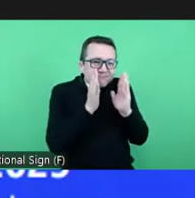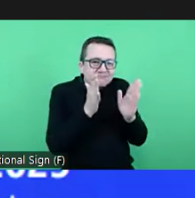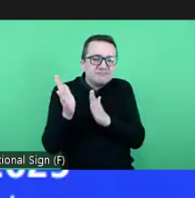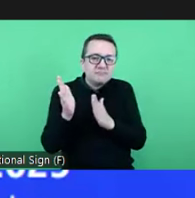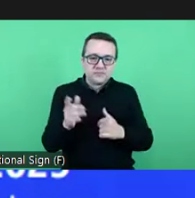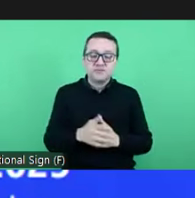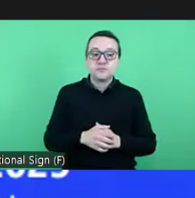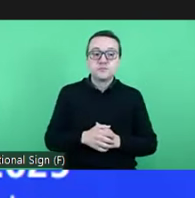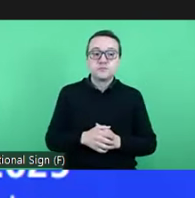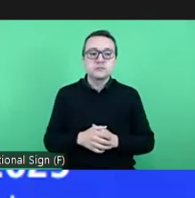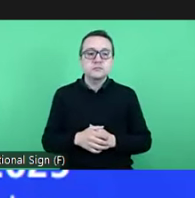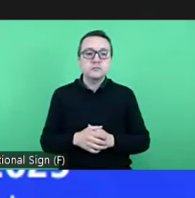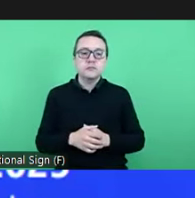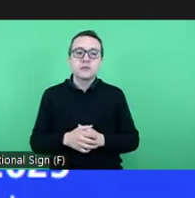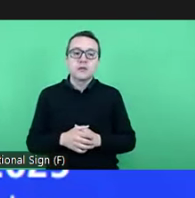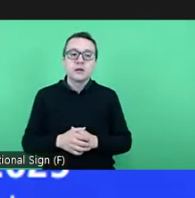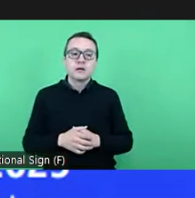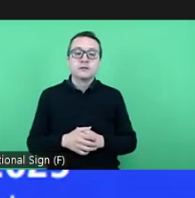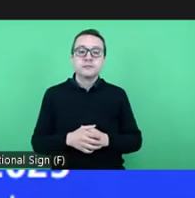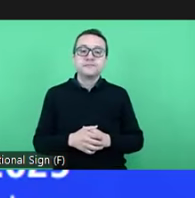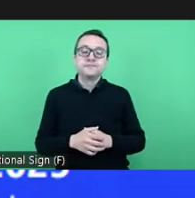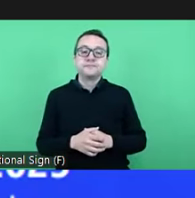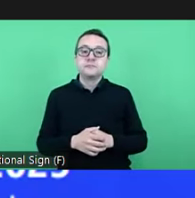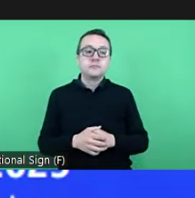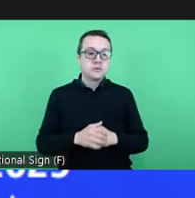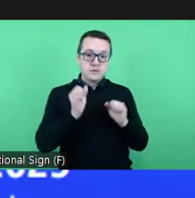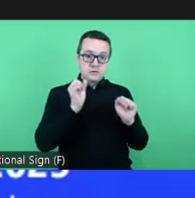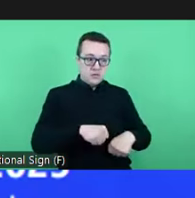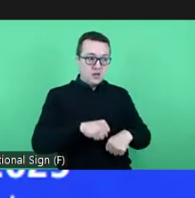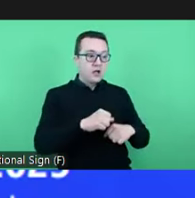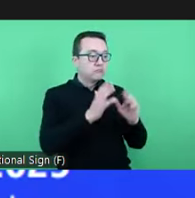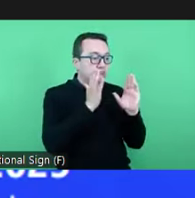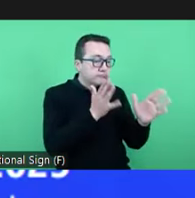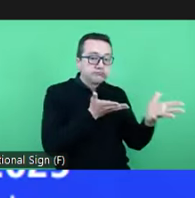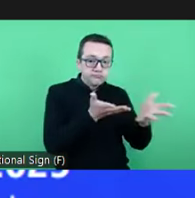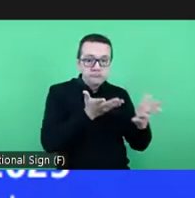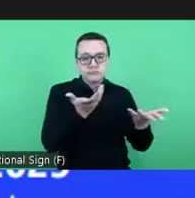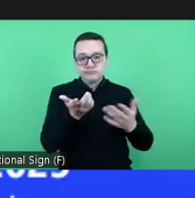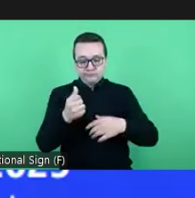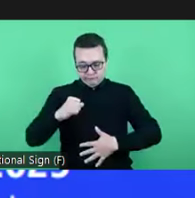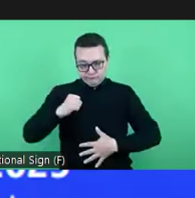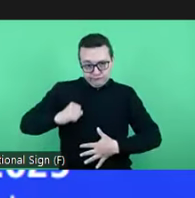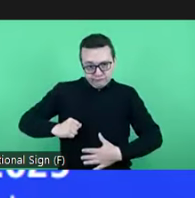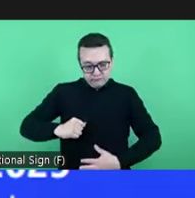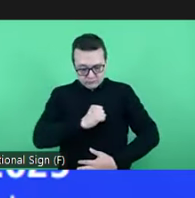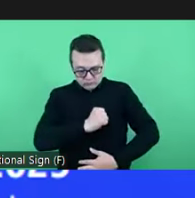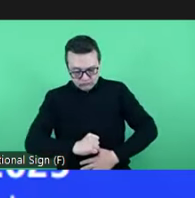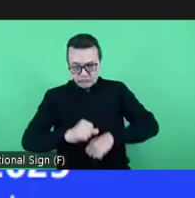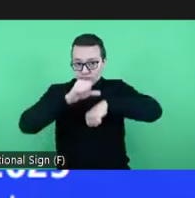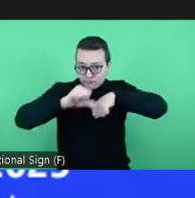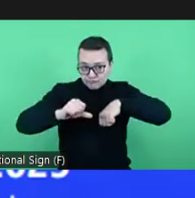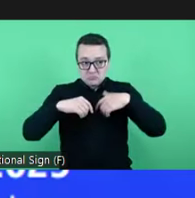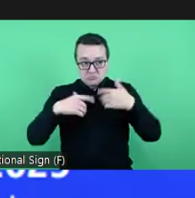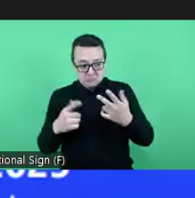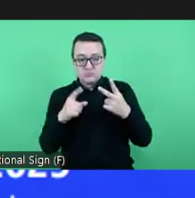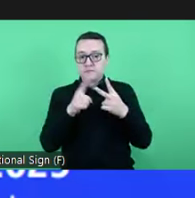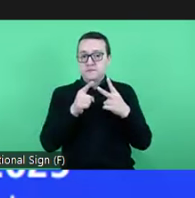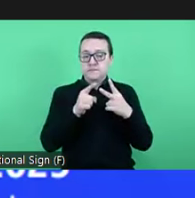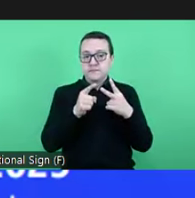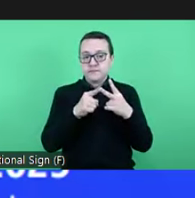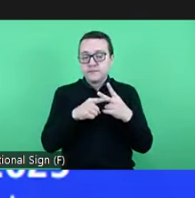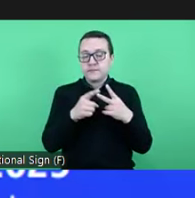idea cirúrgico that e bolsters cirúrgico, this o acesso à program? radioterapia, a inclusão de prestadores privados, Access to podendo radio trocar. O